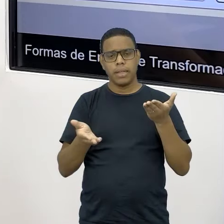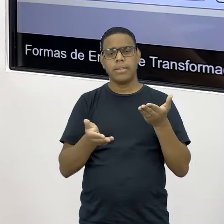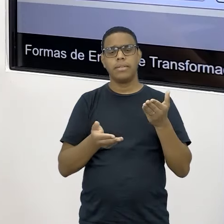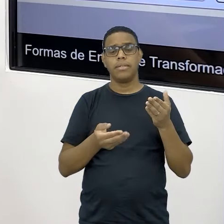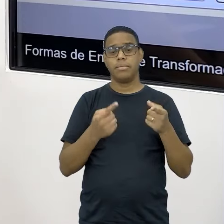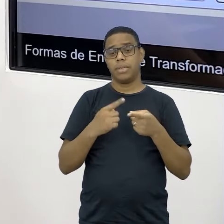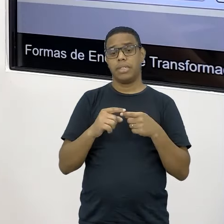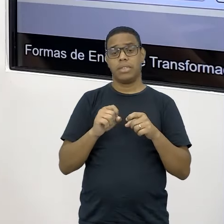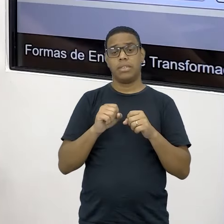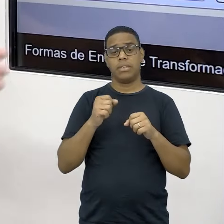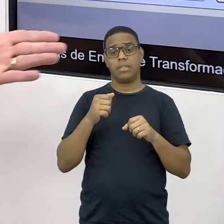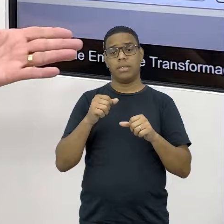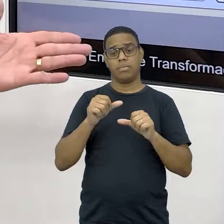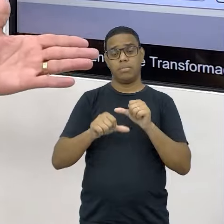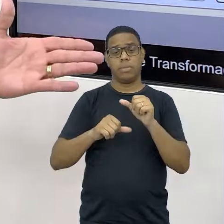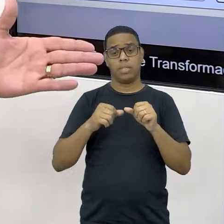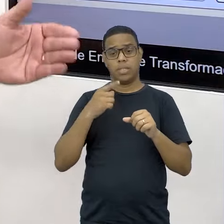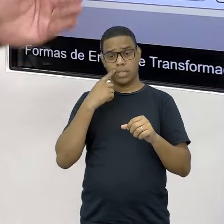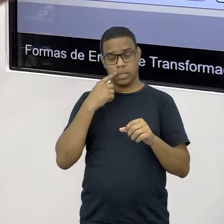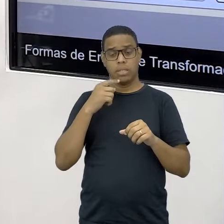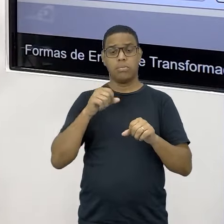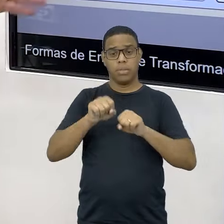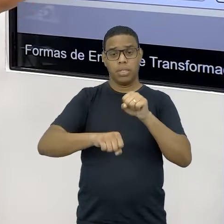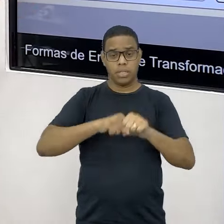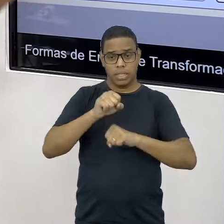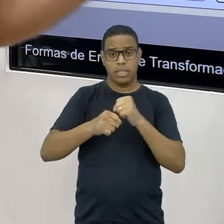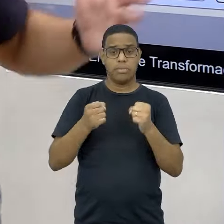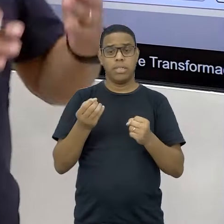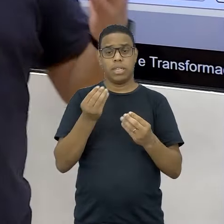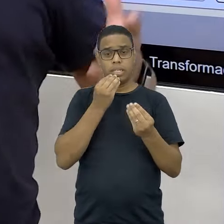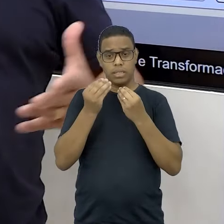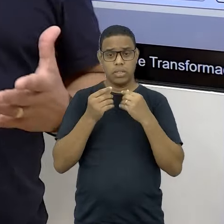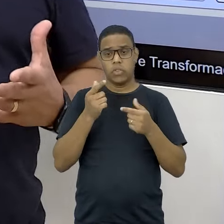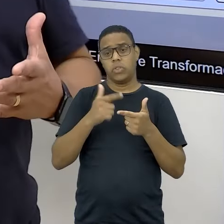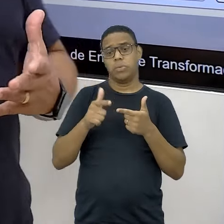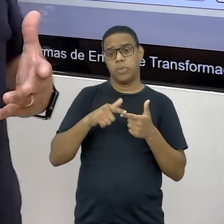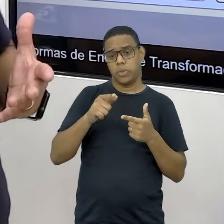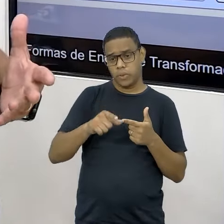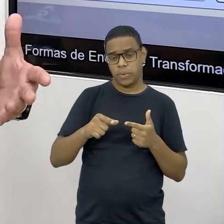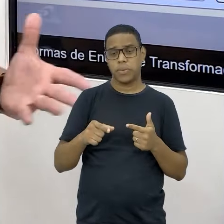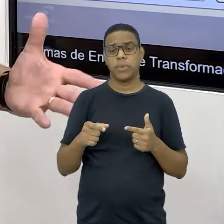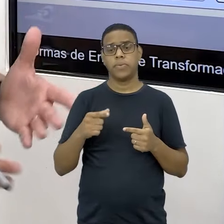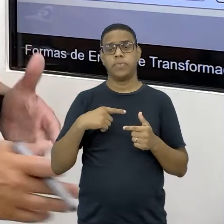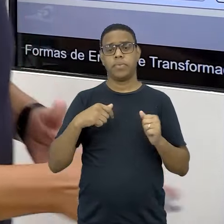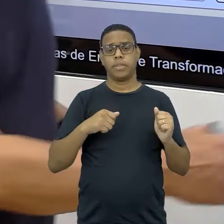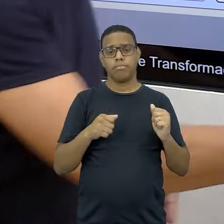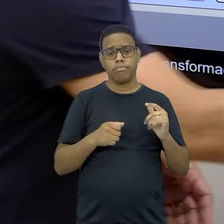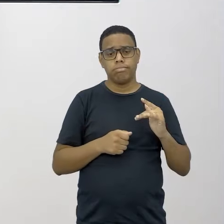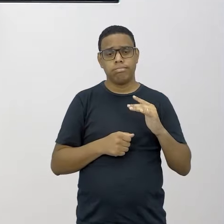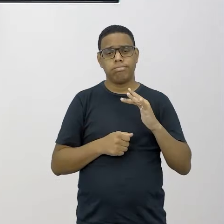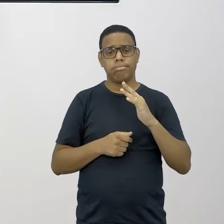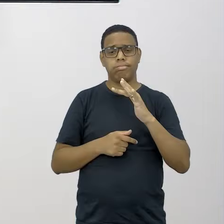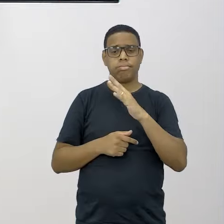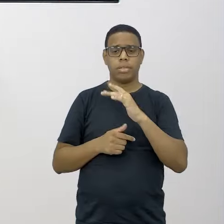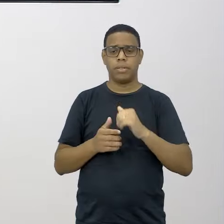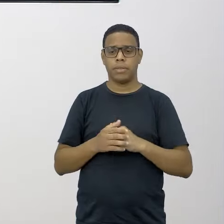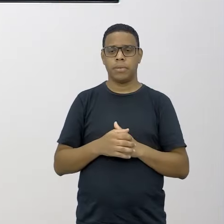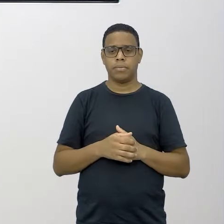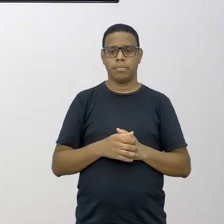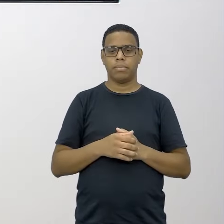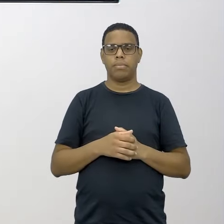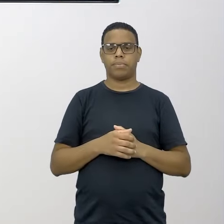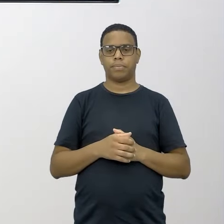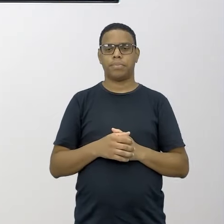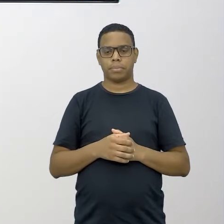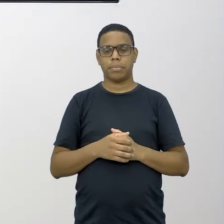esse sistema da bicicleta eu preciso ficar alimentando. Esse daqui tem um probleminha também de ter condensação. Aí eu estou ficando